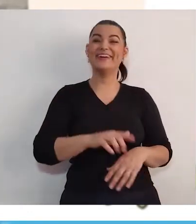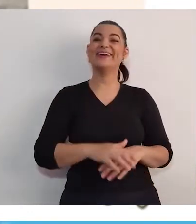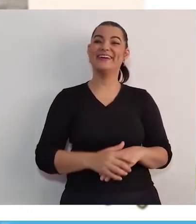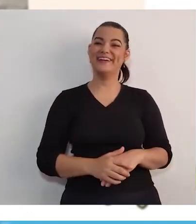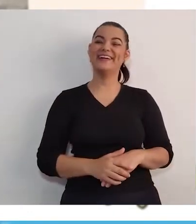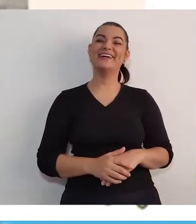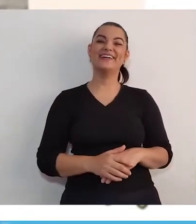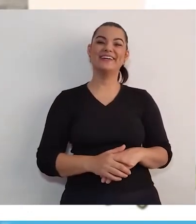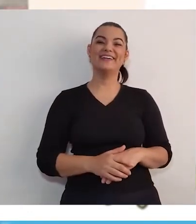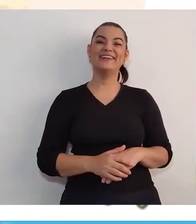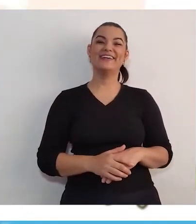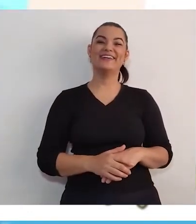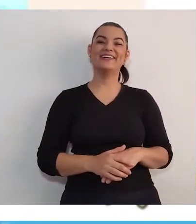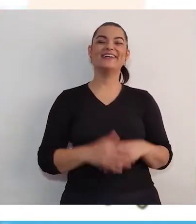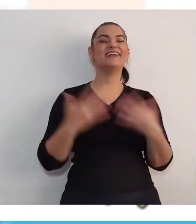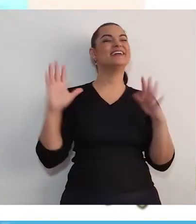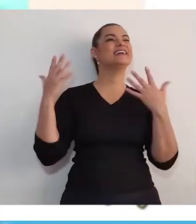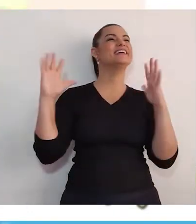Funcionou!